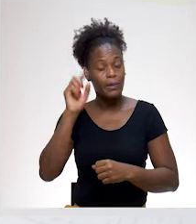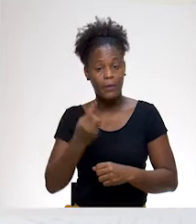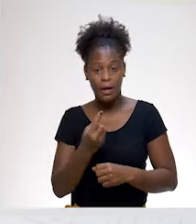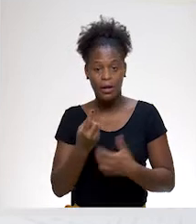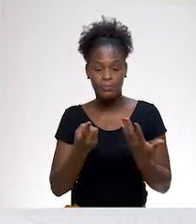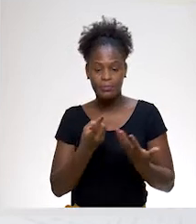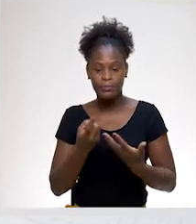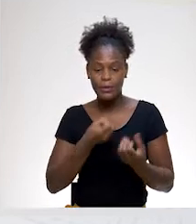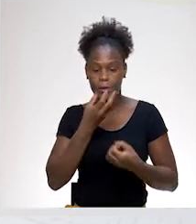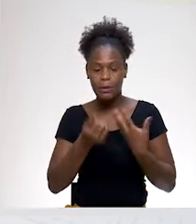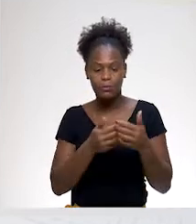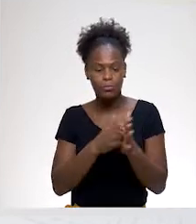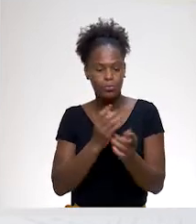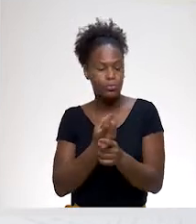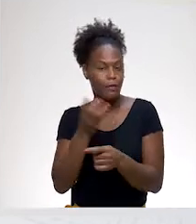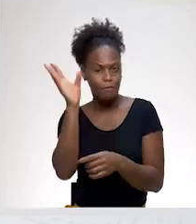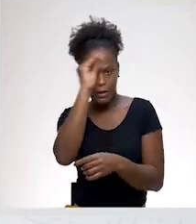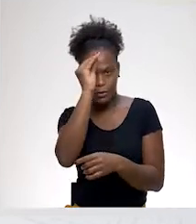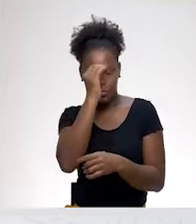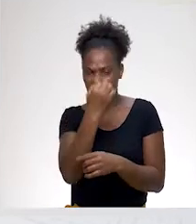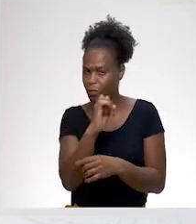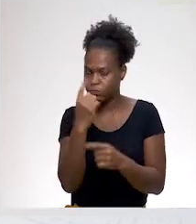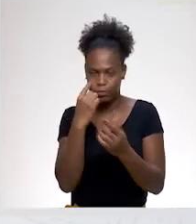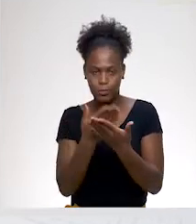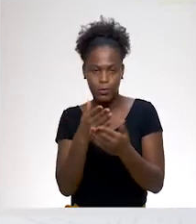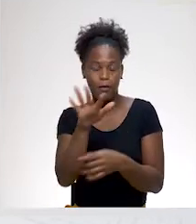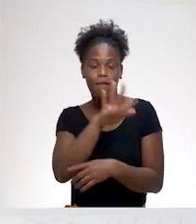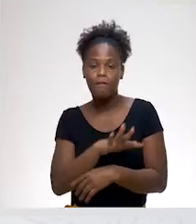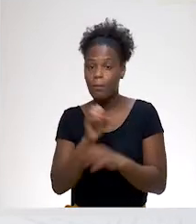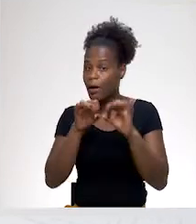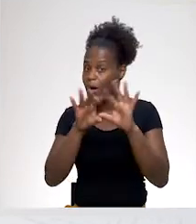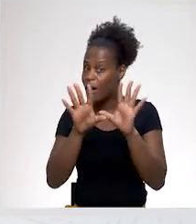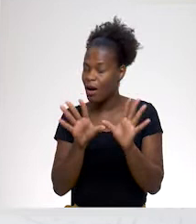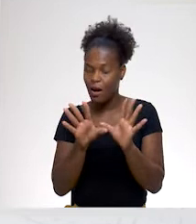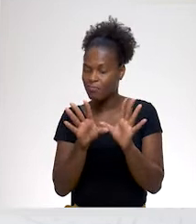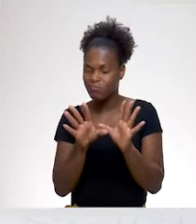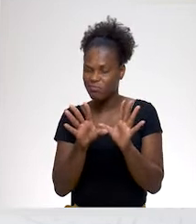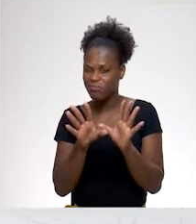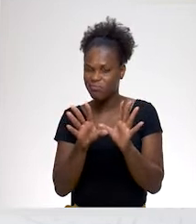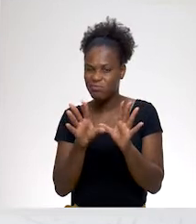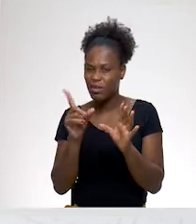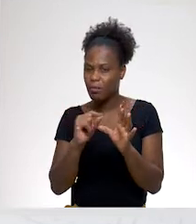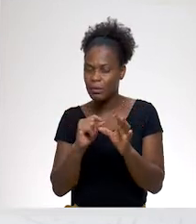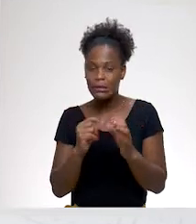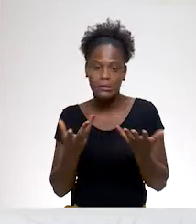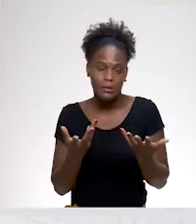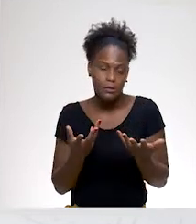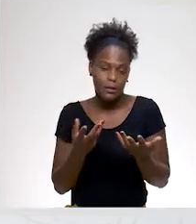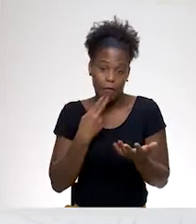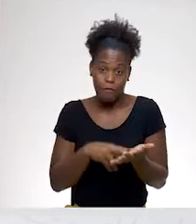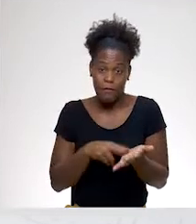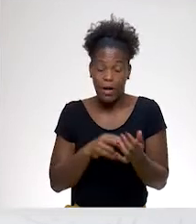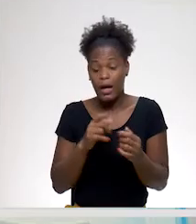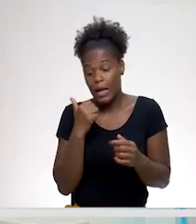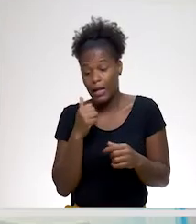importante para se eliminar tudo aquilo que é falso e que não se apresenta de uma forma clara e distinta.